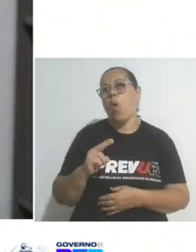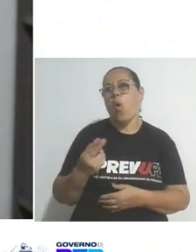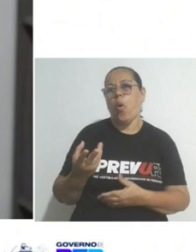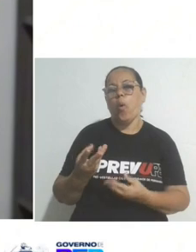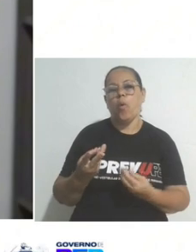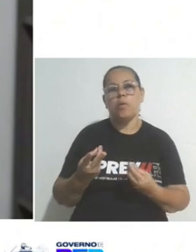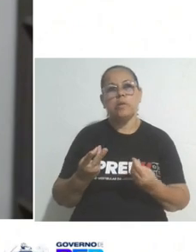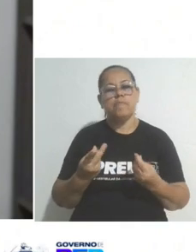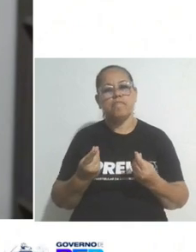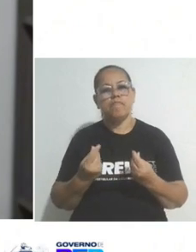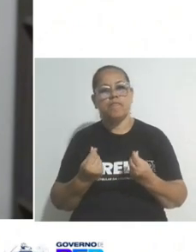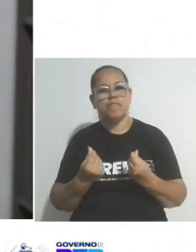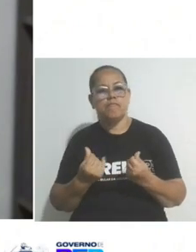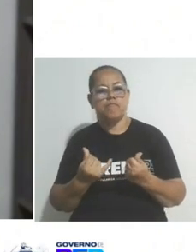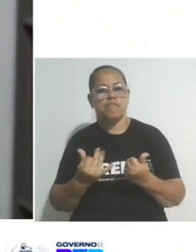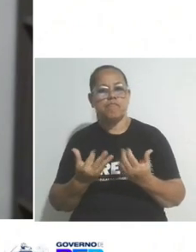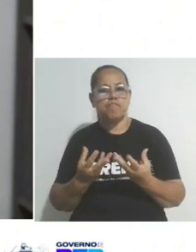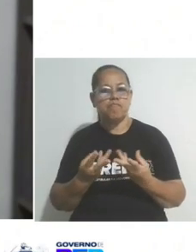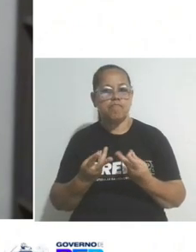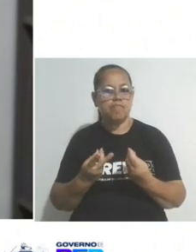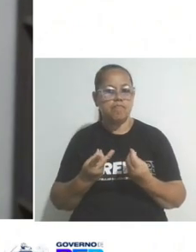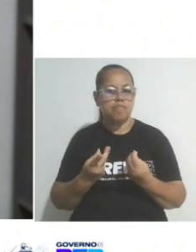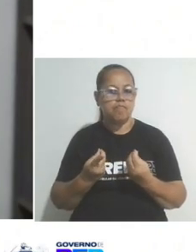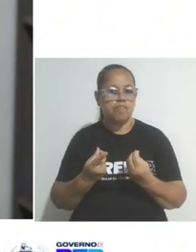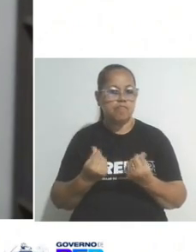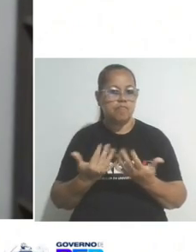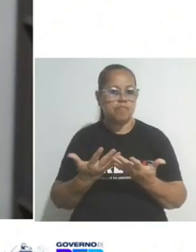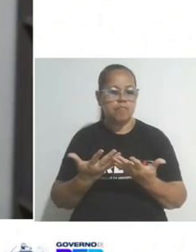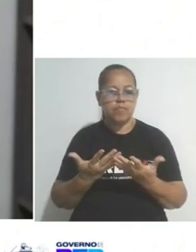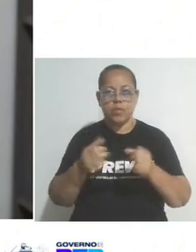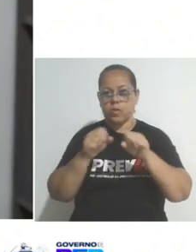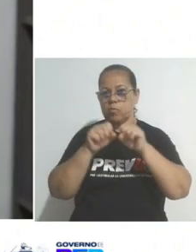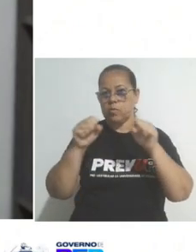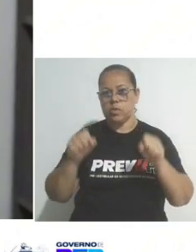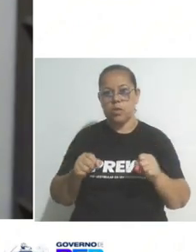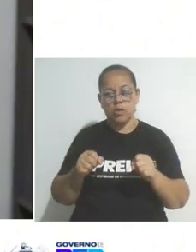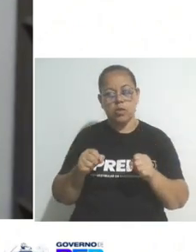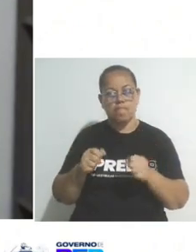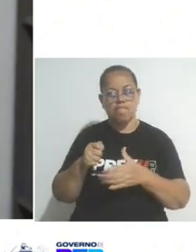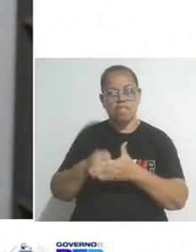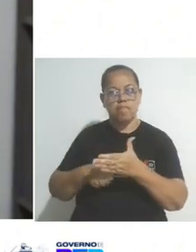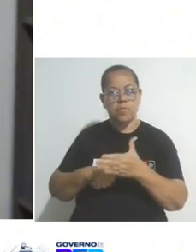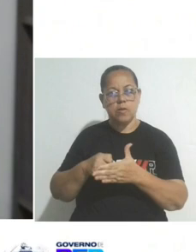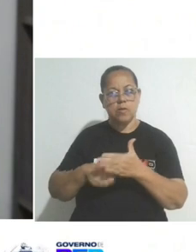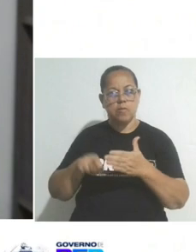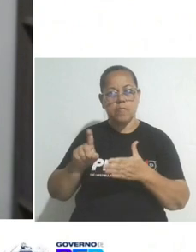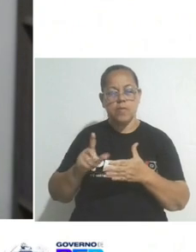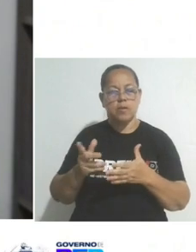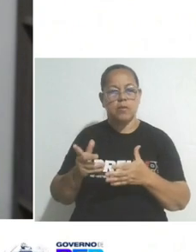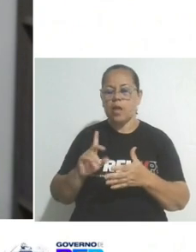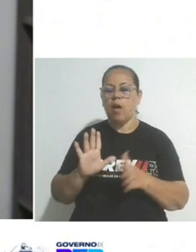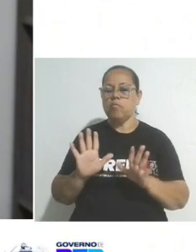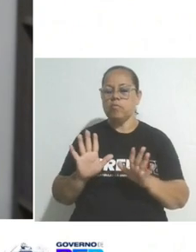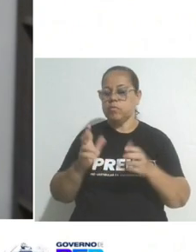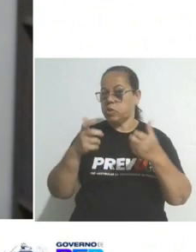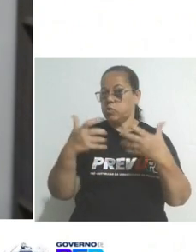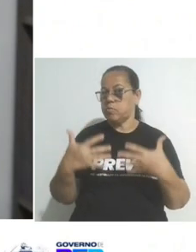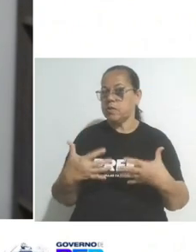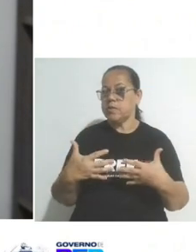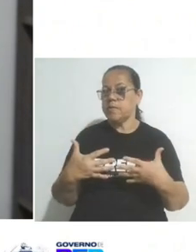um um um sistema de repressão aos dissidentes não ele está dizendo